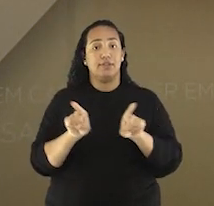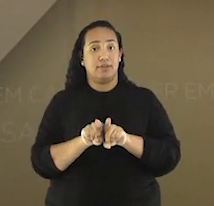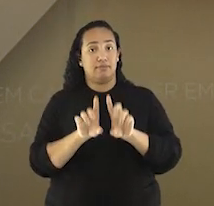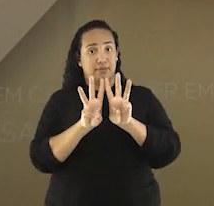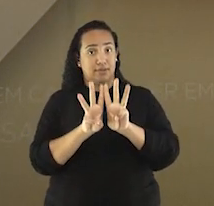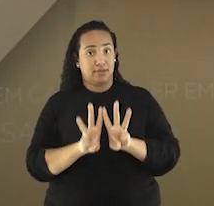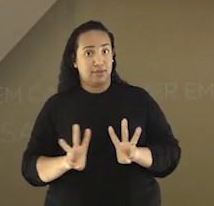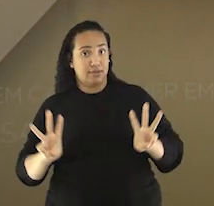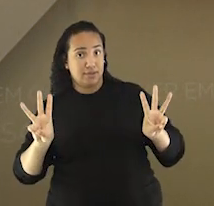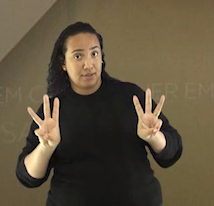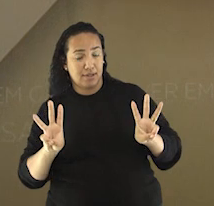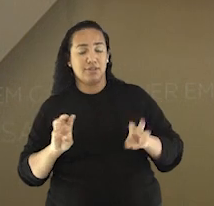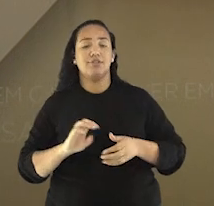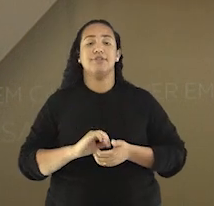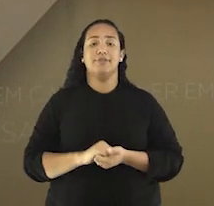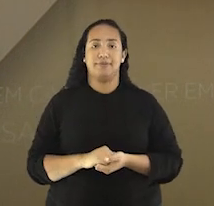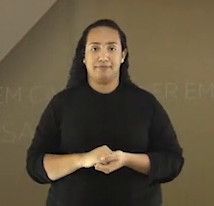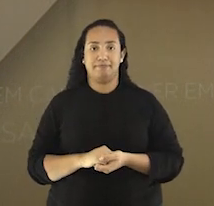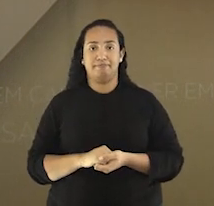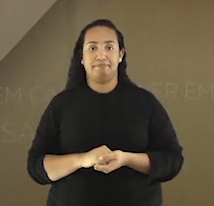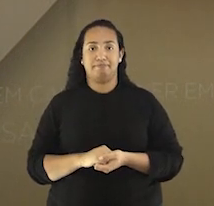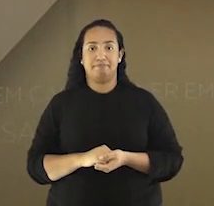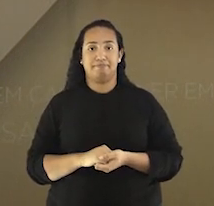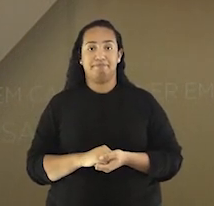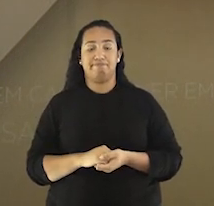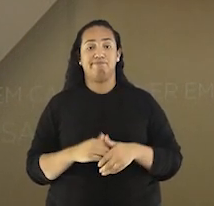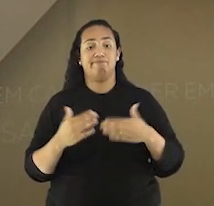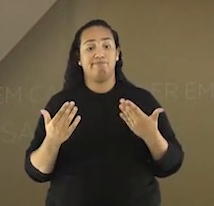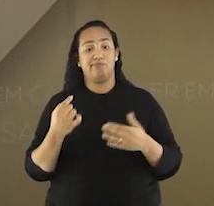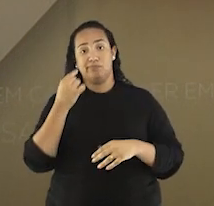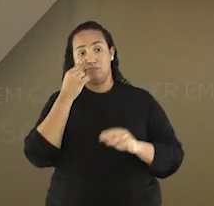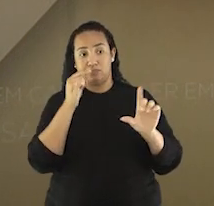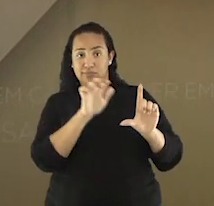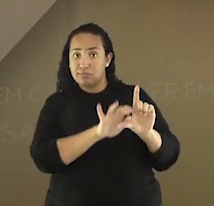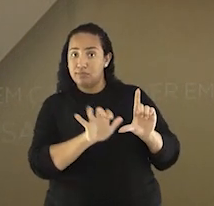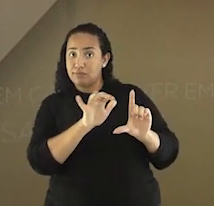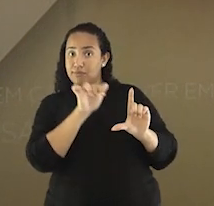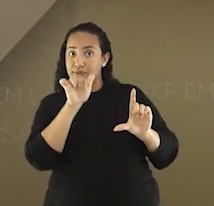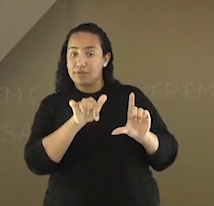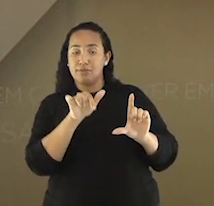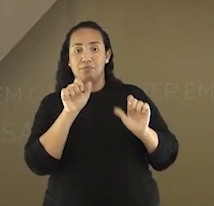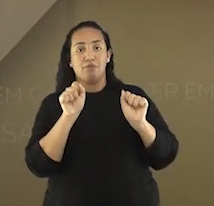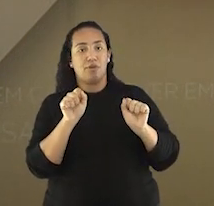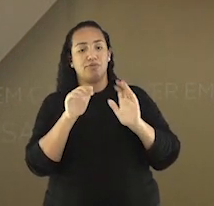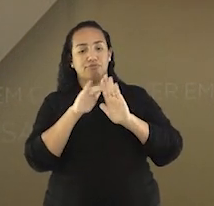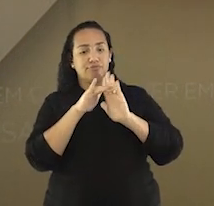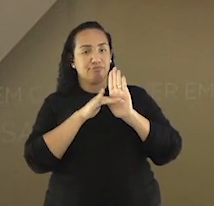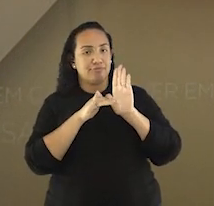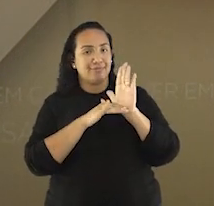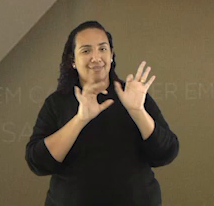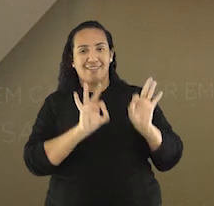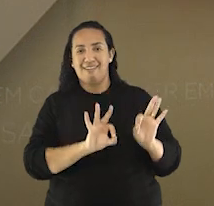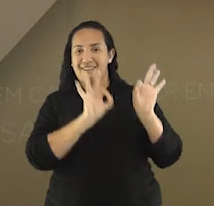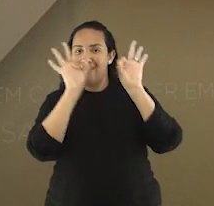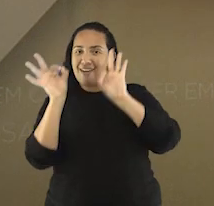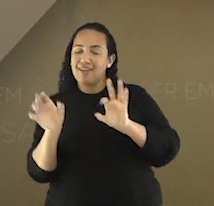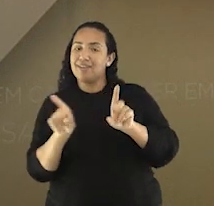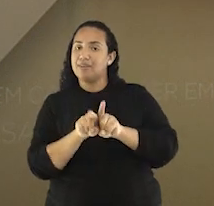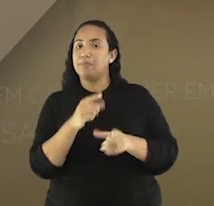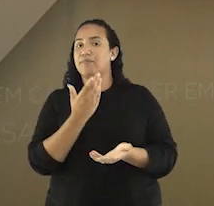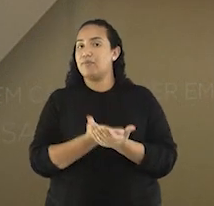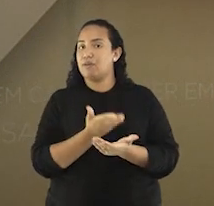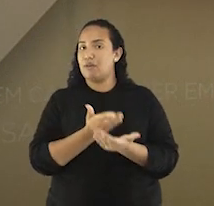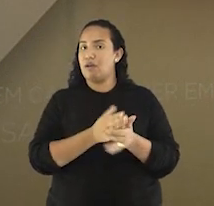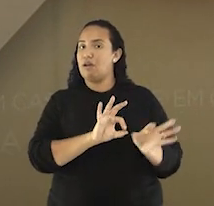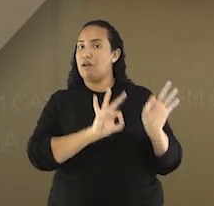Dever em Casa na TV. Por aqui é possível acompanhar toda a nossa programação, além de ver e rever todas as